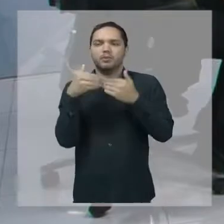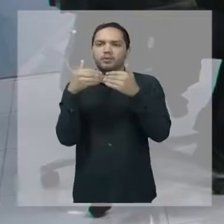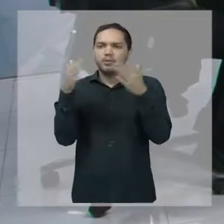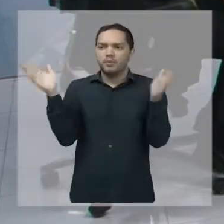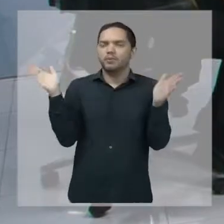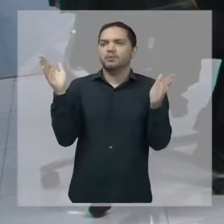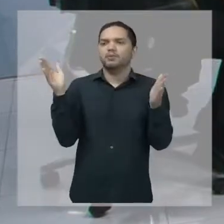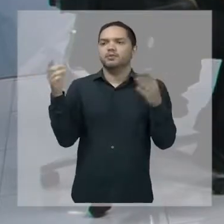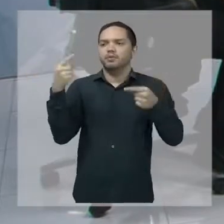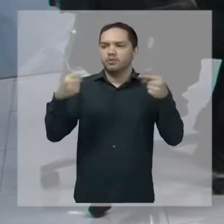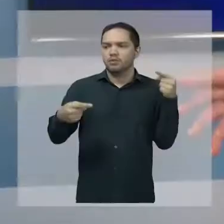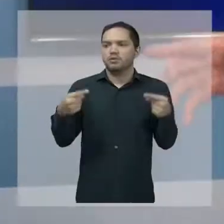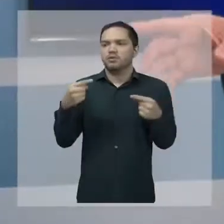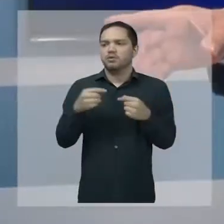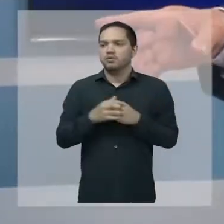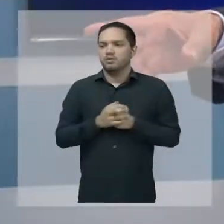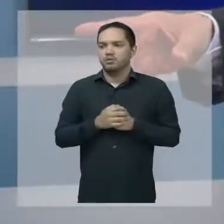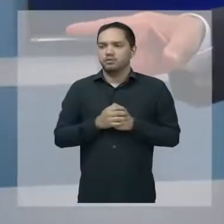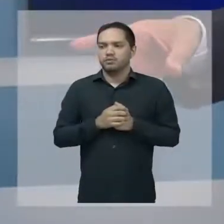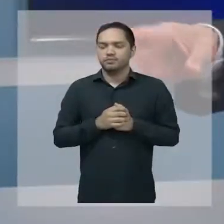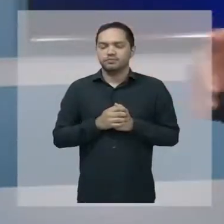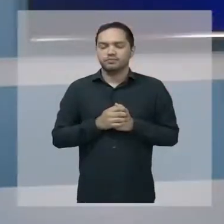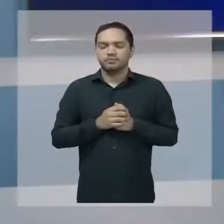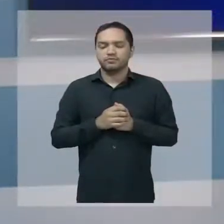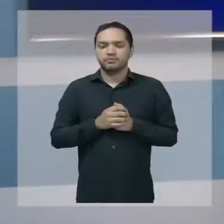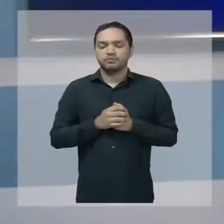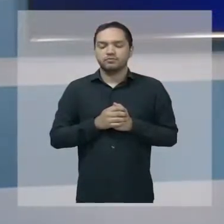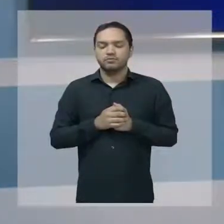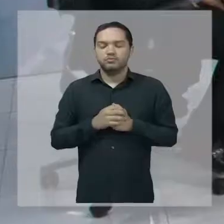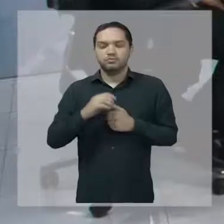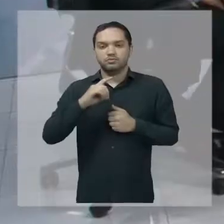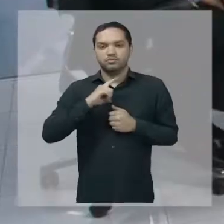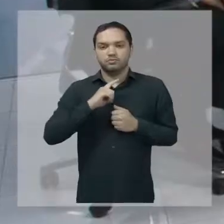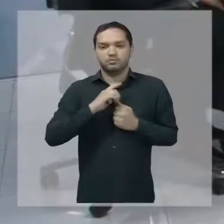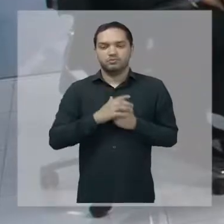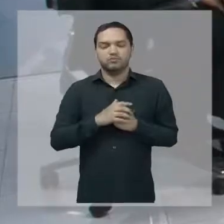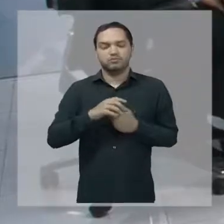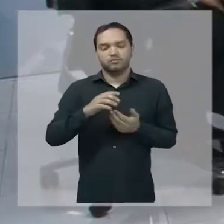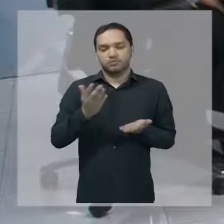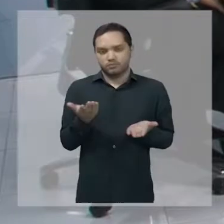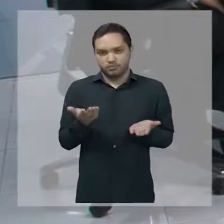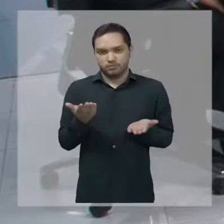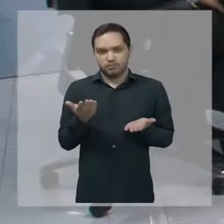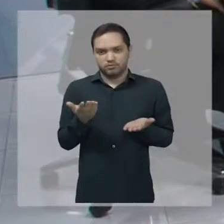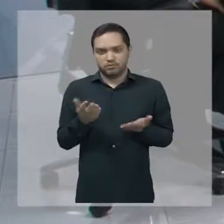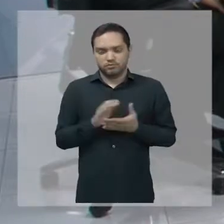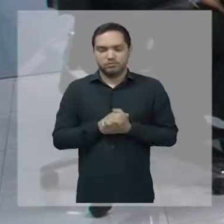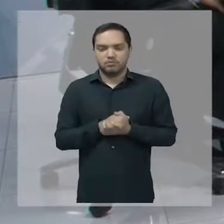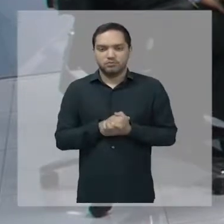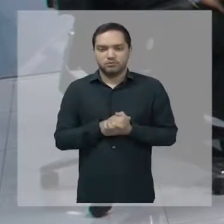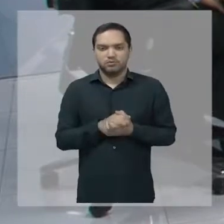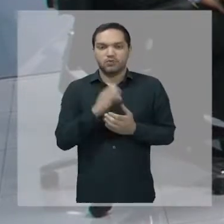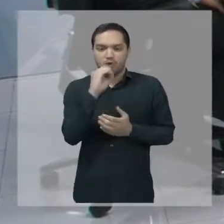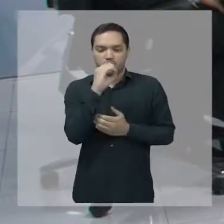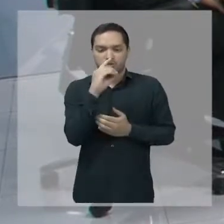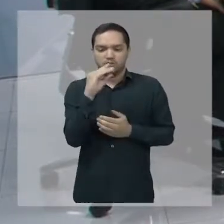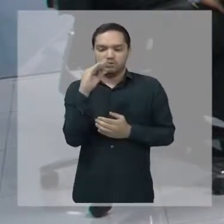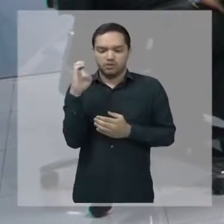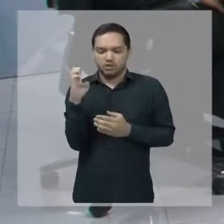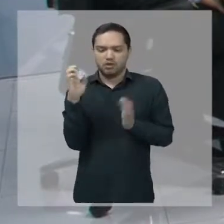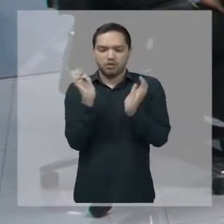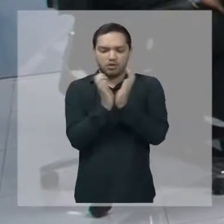o Brasil aberto, competitivo, Deixa eu ouvir o professor Martoni nessa discussão. Não se trata, na organização,